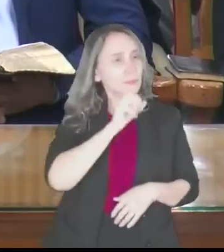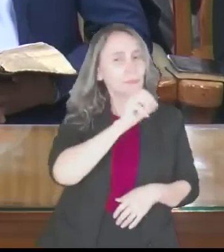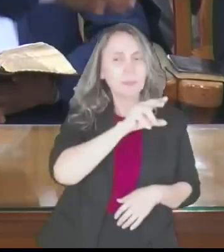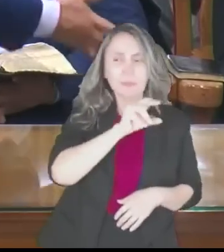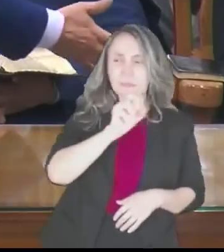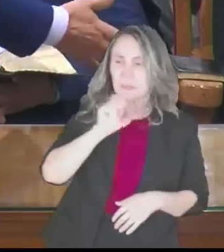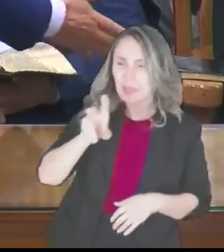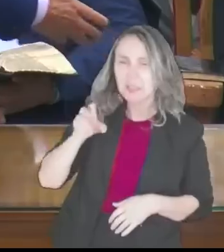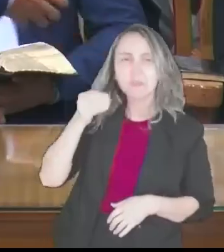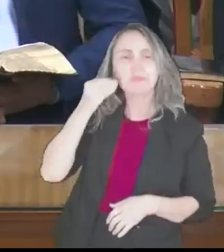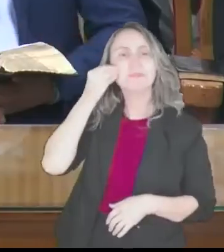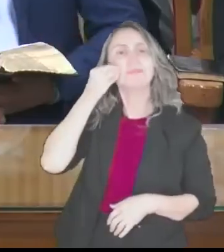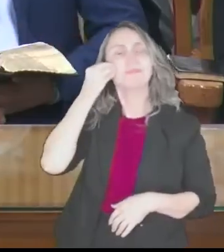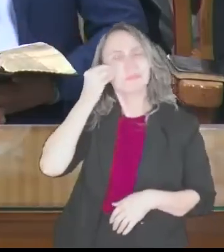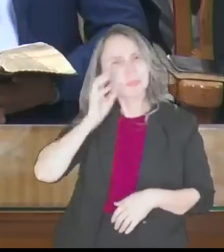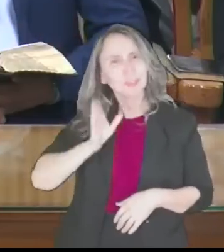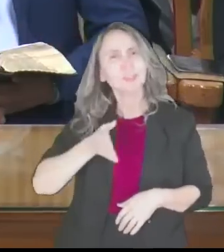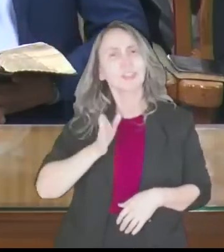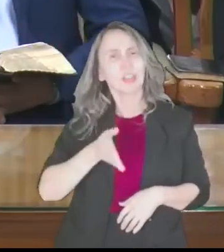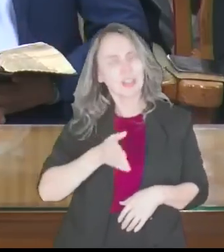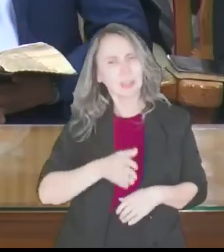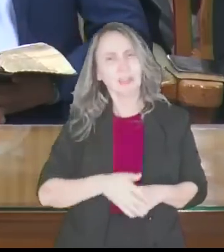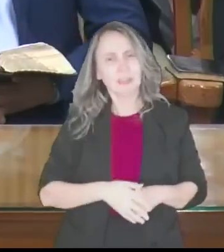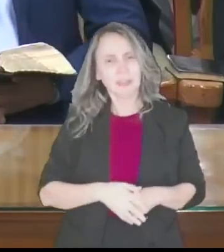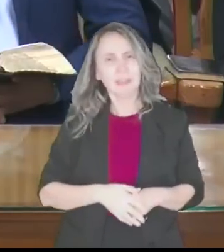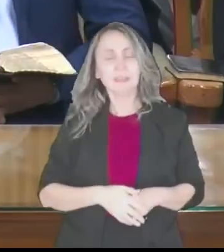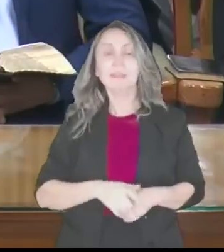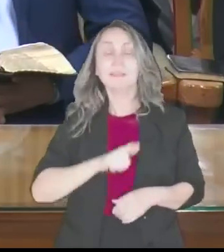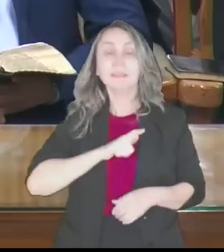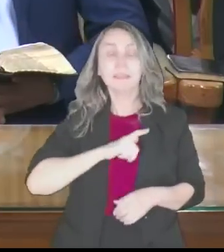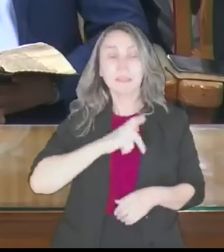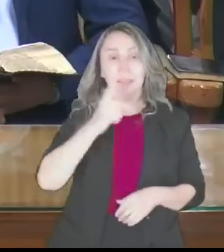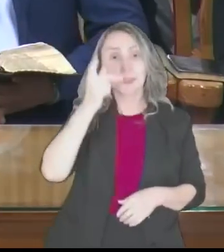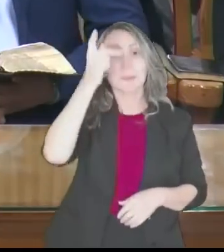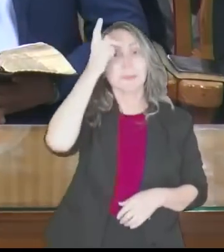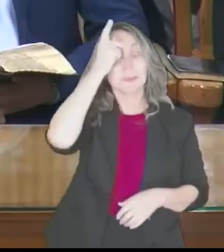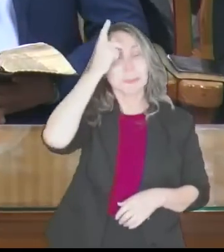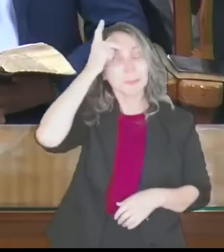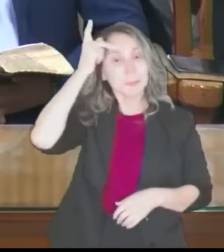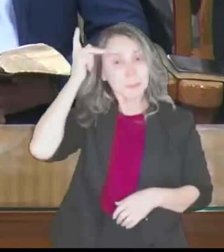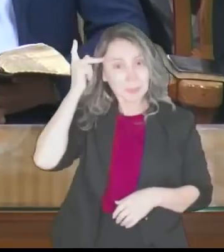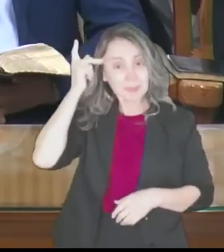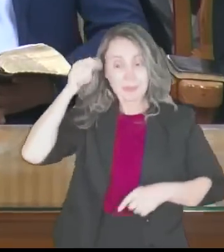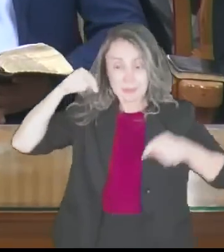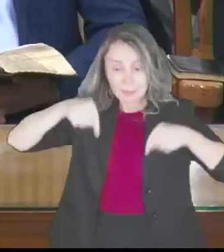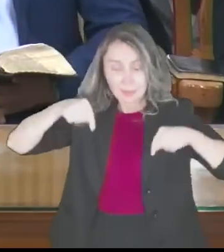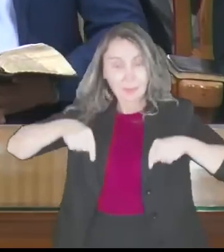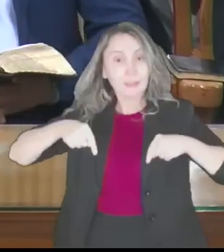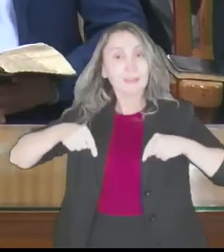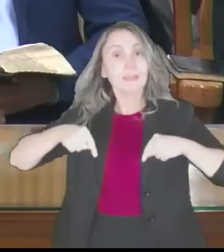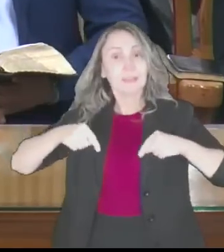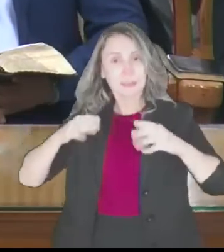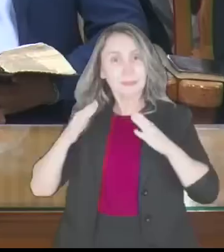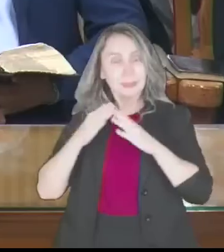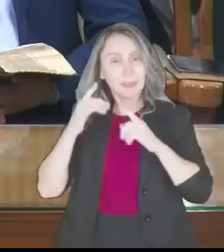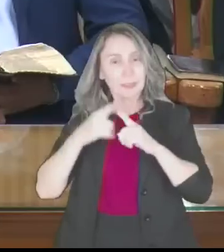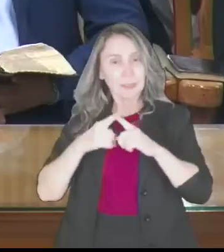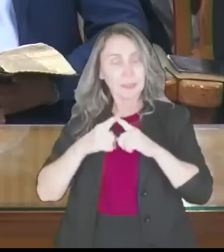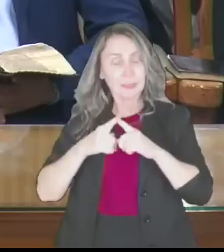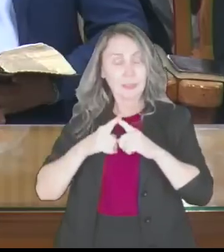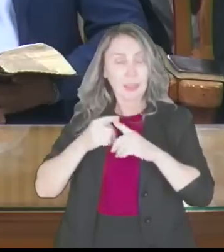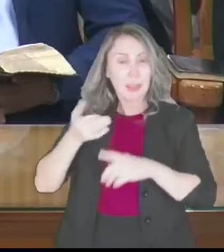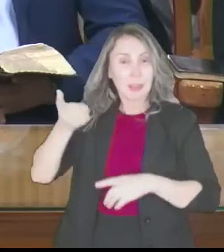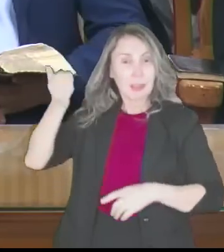com isso ou não têm? Nós temos até pessoas que já foram presbíteros da nossa igreja. Eu conheço, eu estou